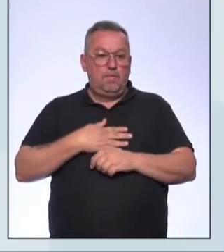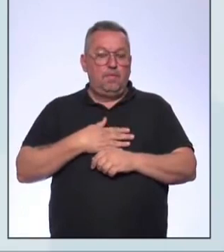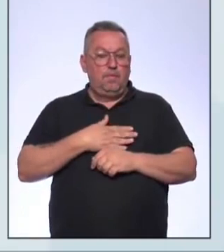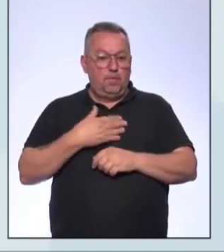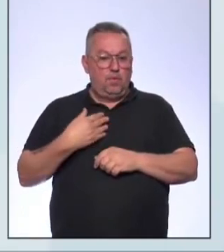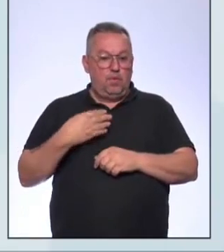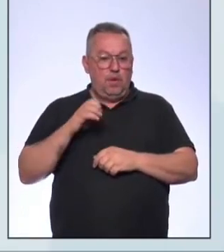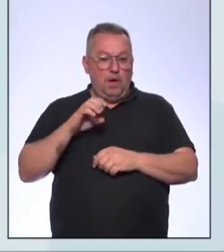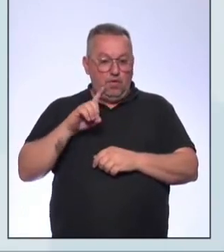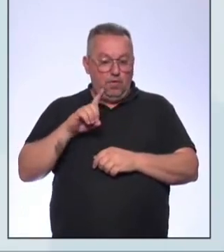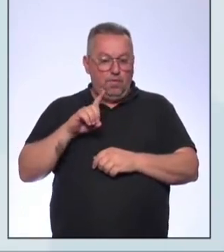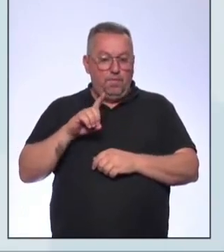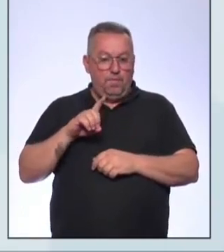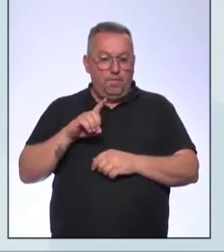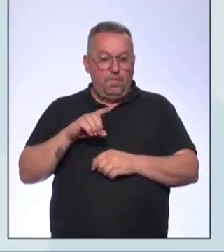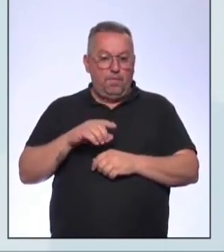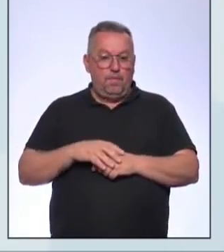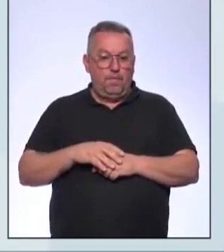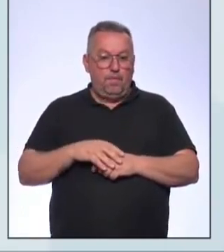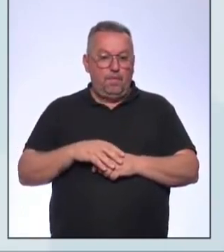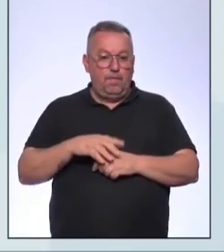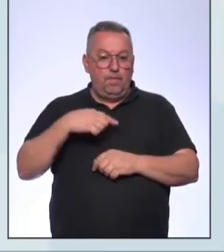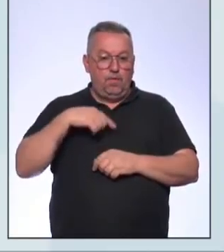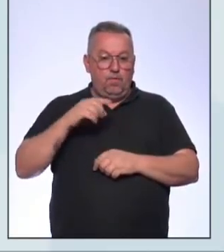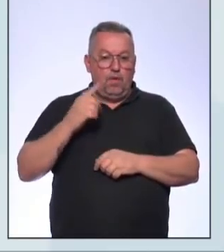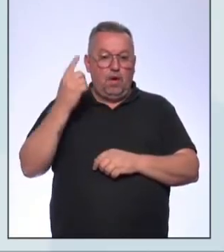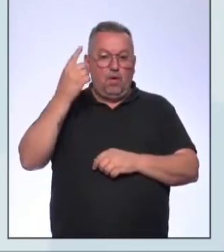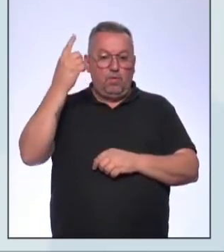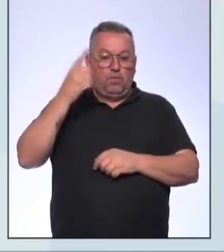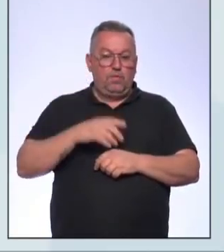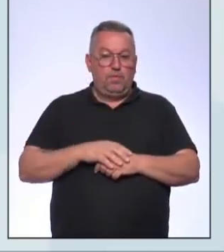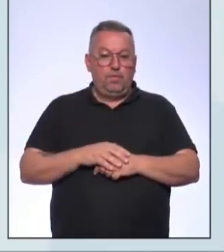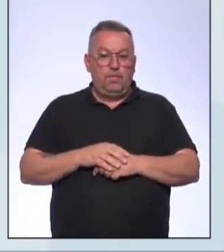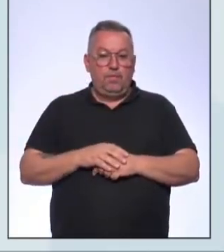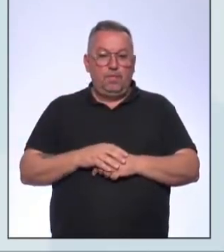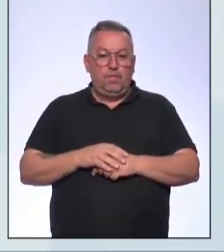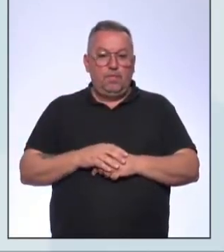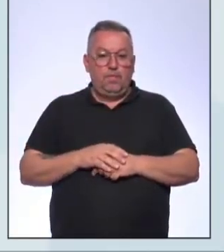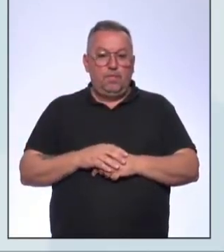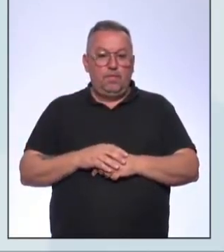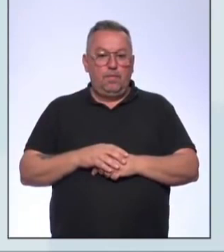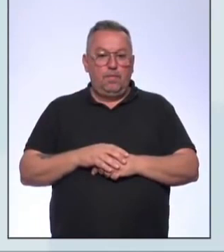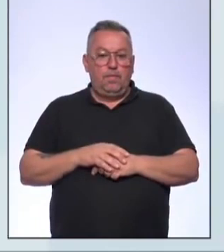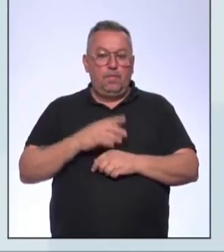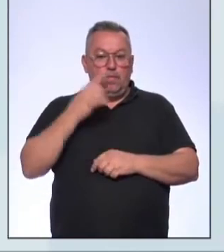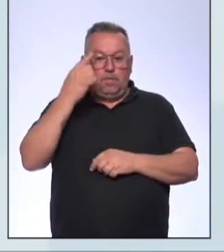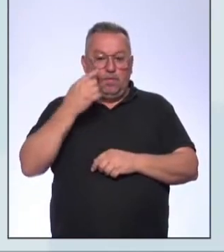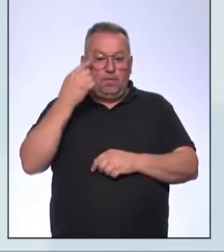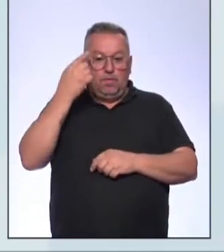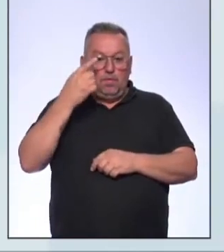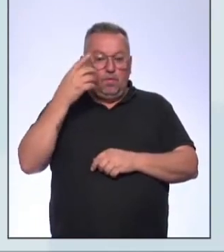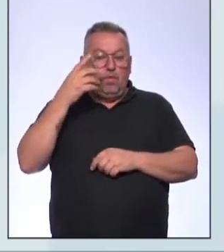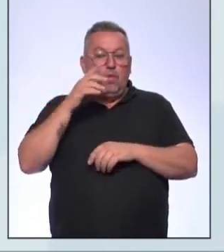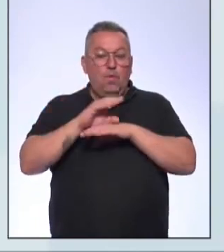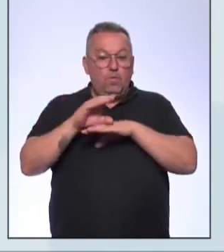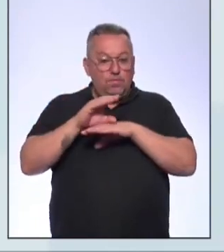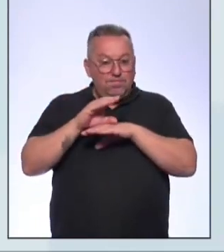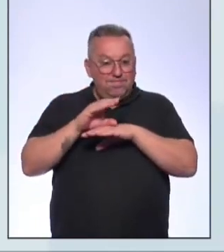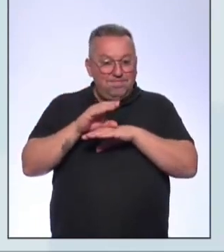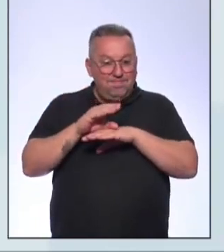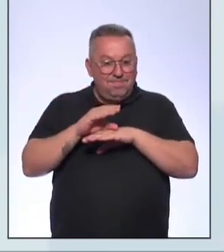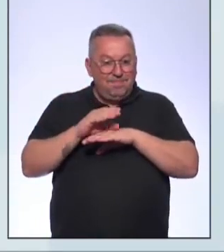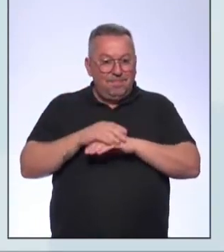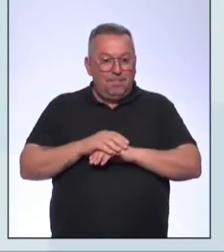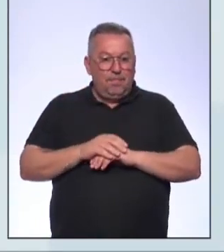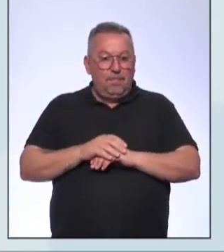Ed. Meu nome é Ed. I'm tall. Eu sou alto. I have dark brown eyes. Eu tenho olhos castanhos escuros. I